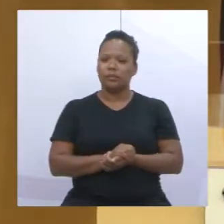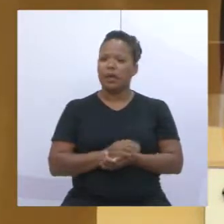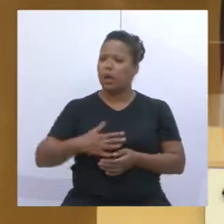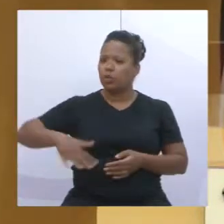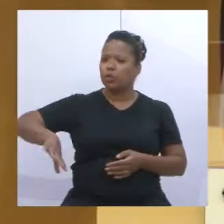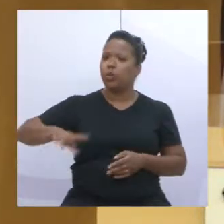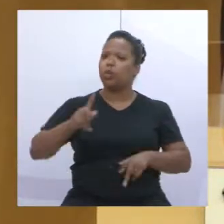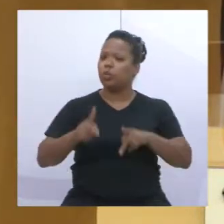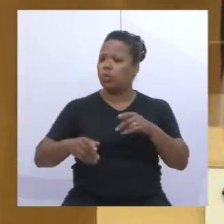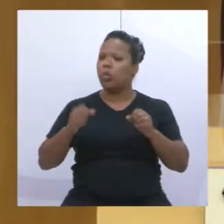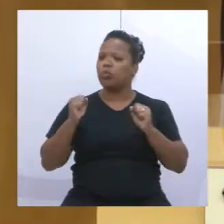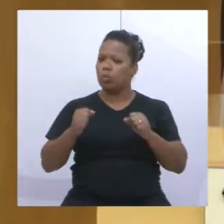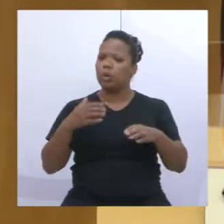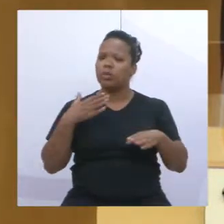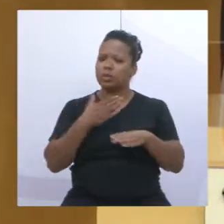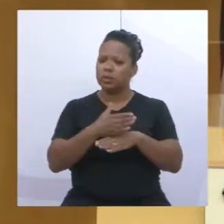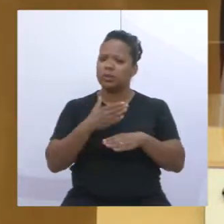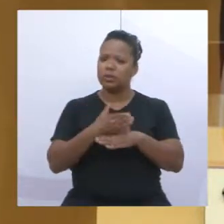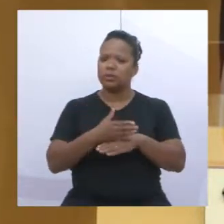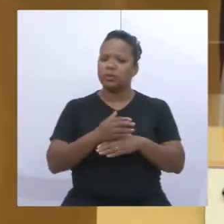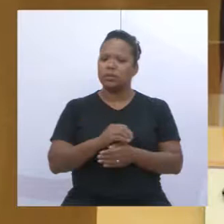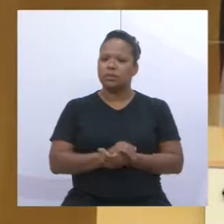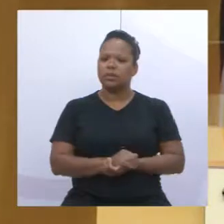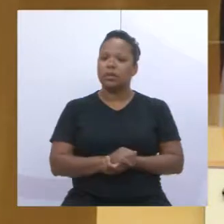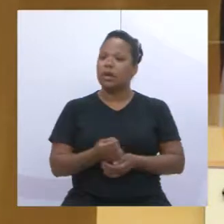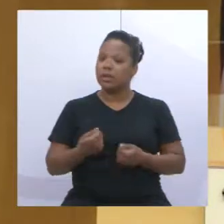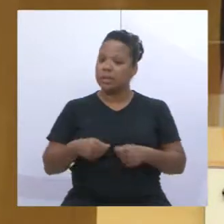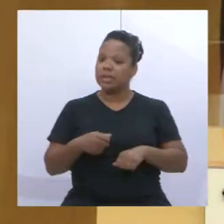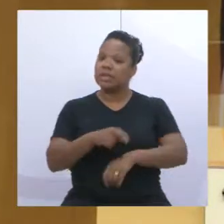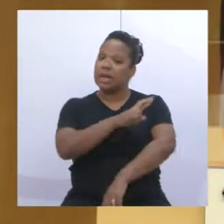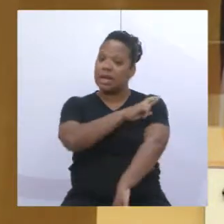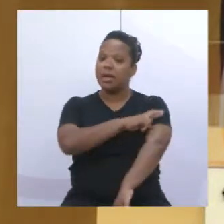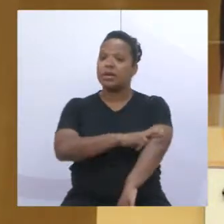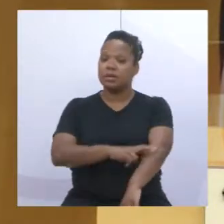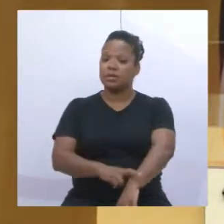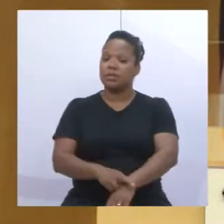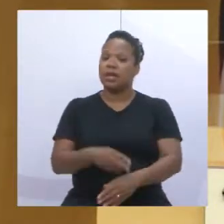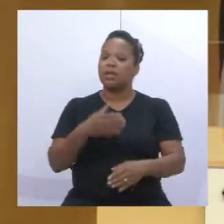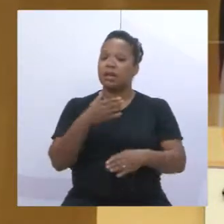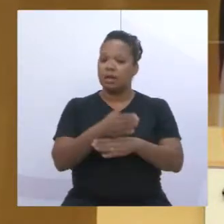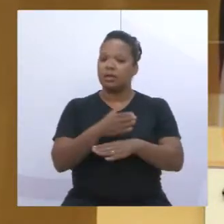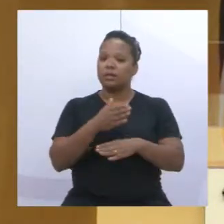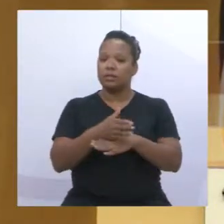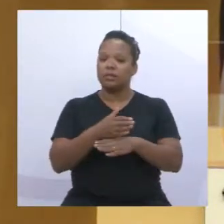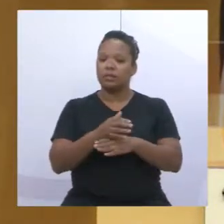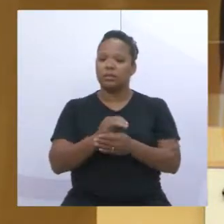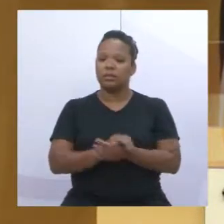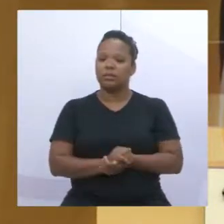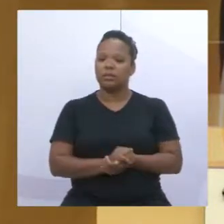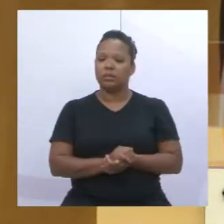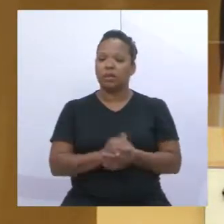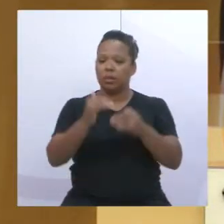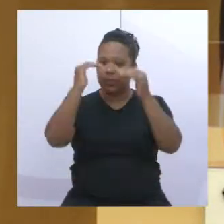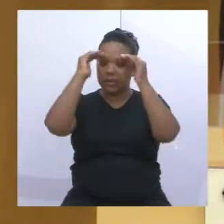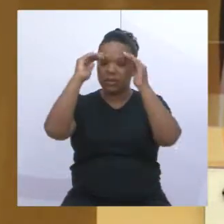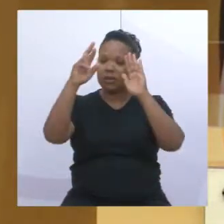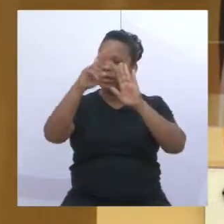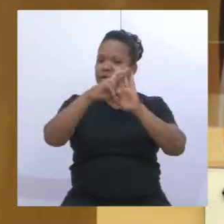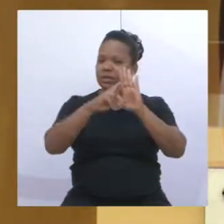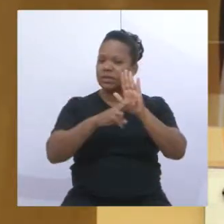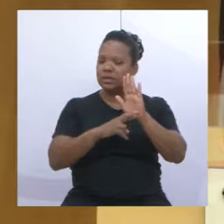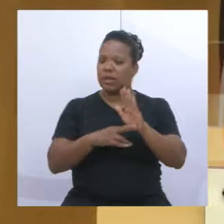a população, desde que respeitadas a forma de acesso em observância aos princípios constitucionais